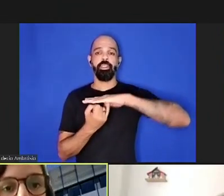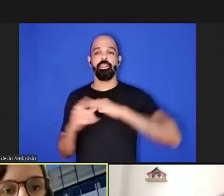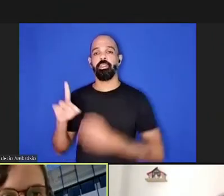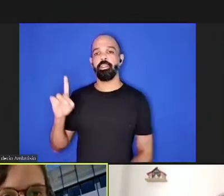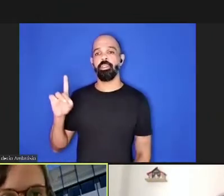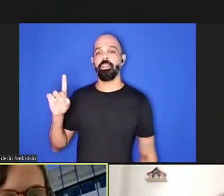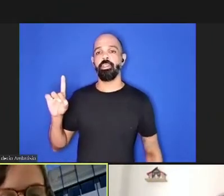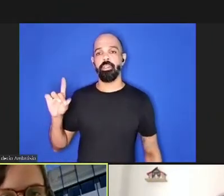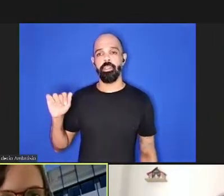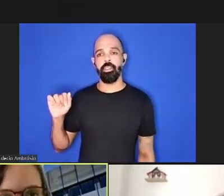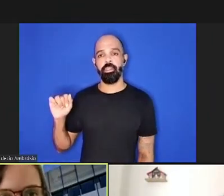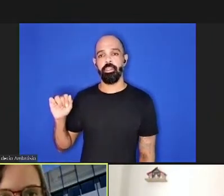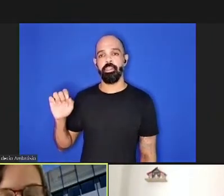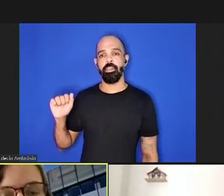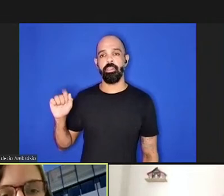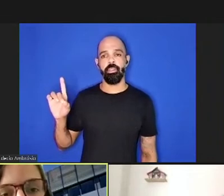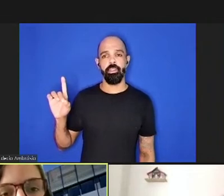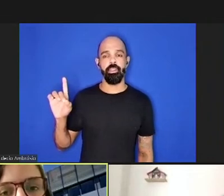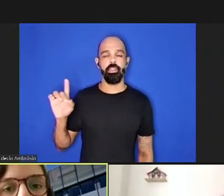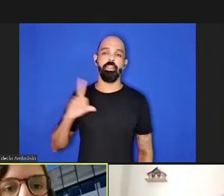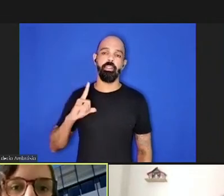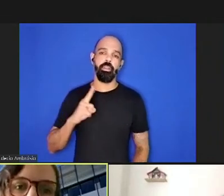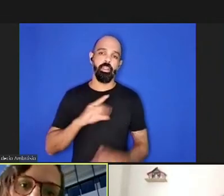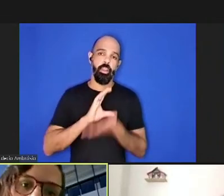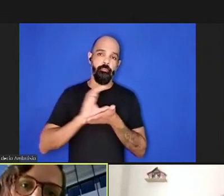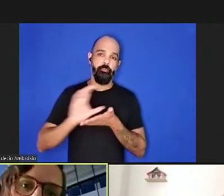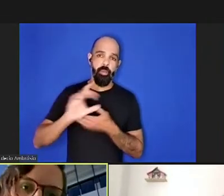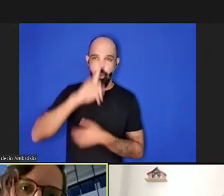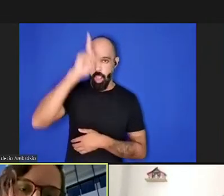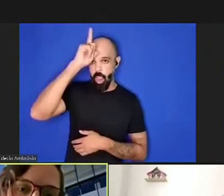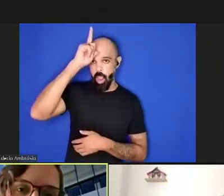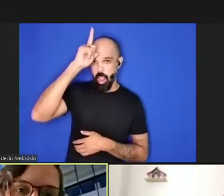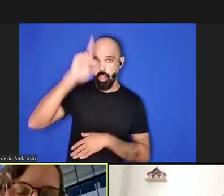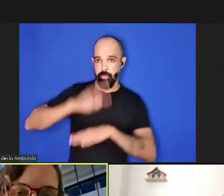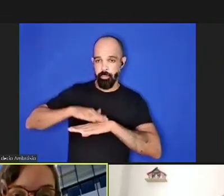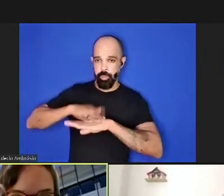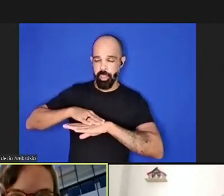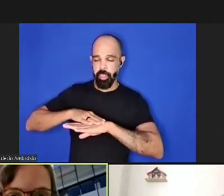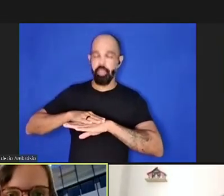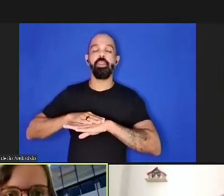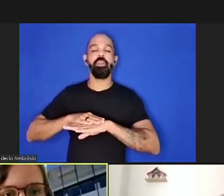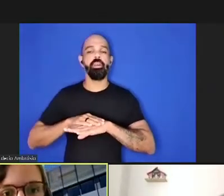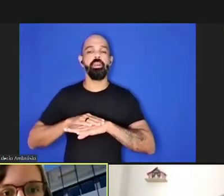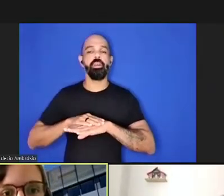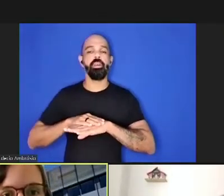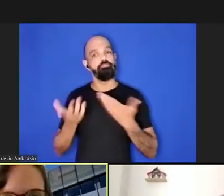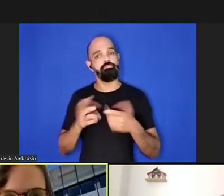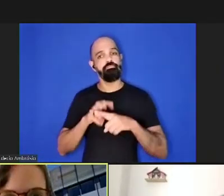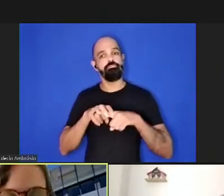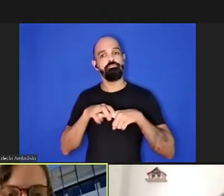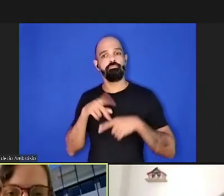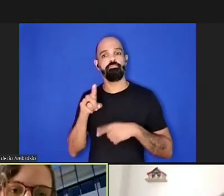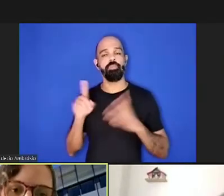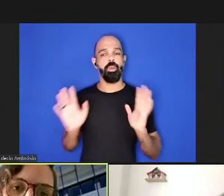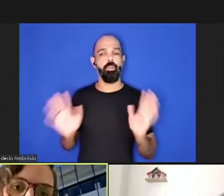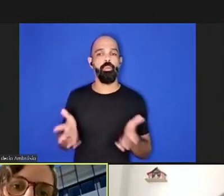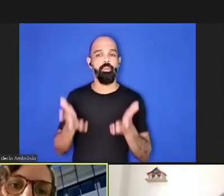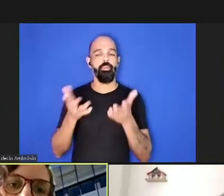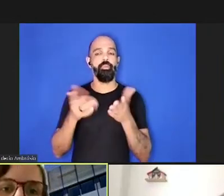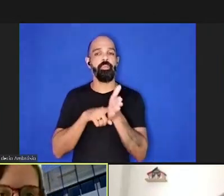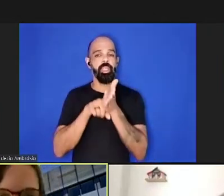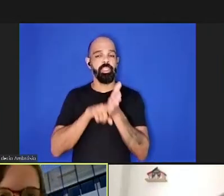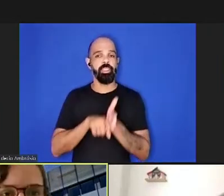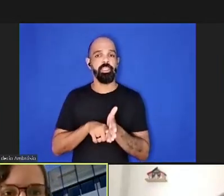especificamente, né, financiada por verba do governo alemão, e dentro dessa frente de fomento à pesquisa,